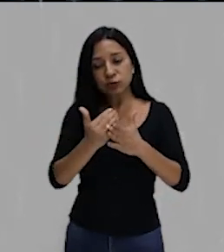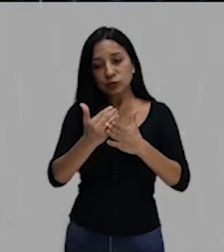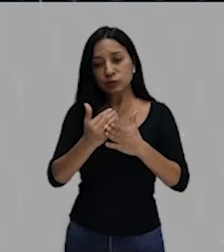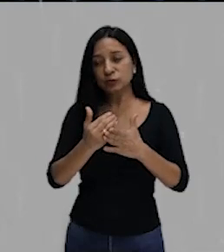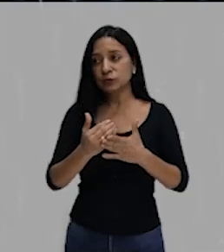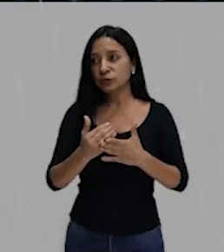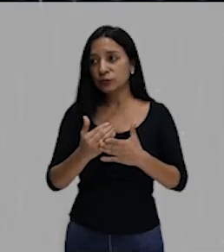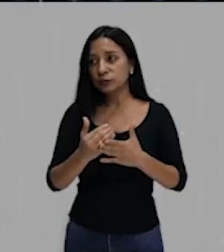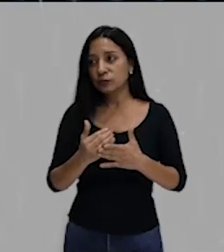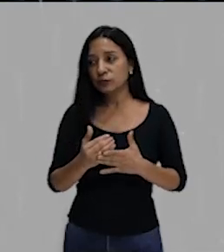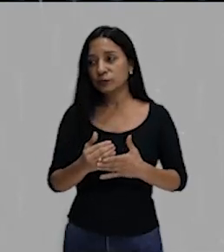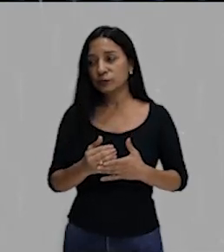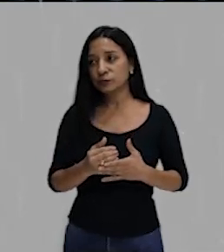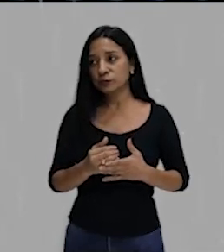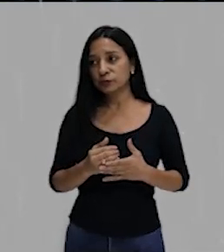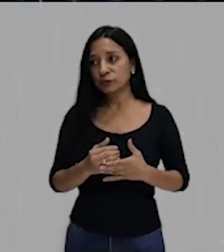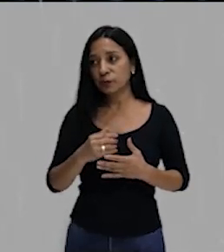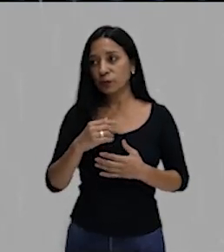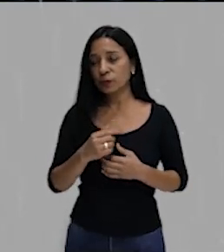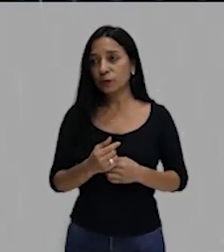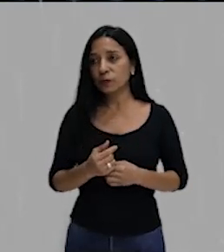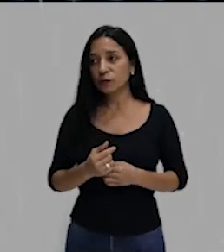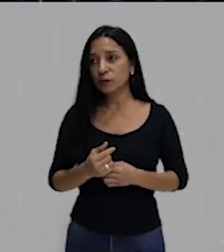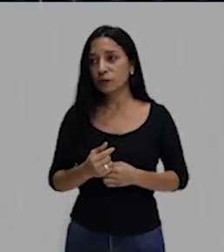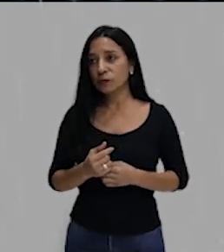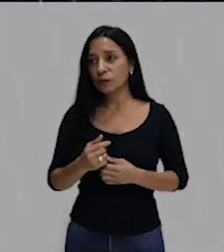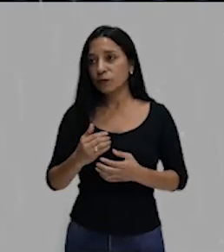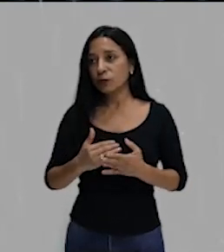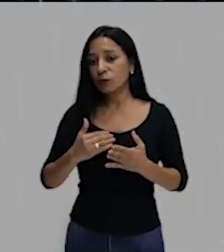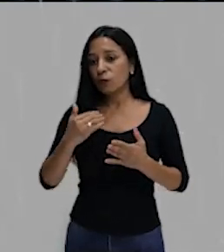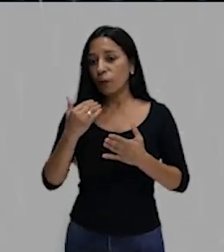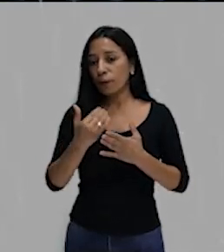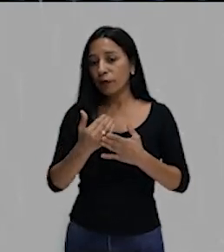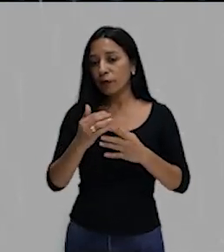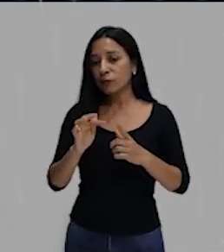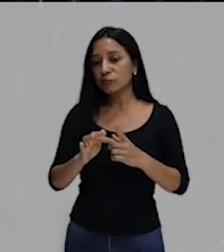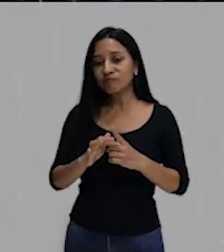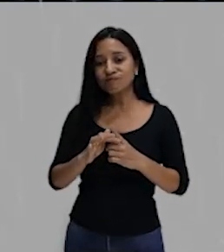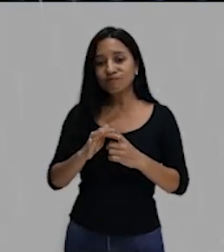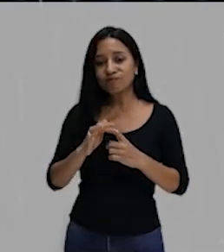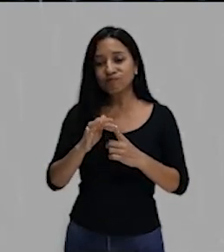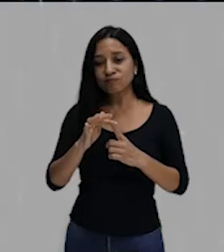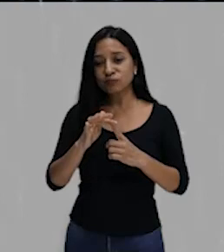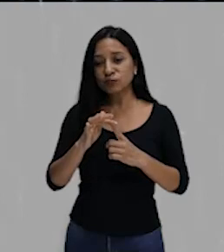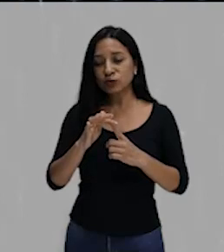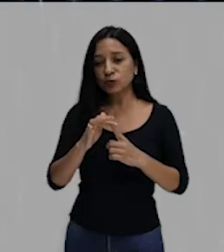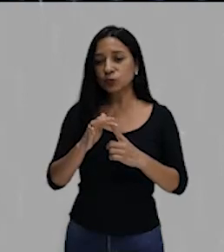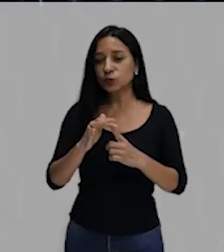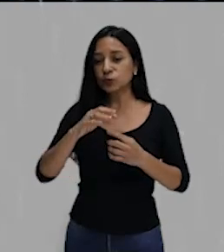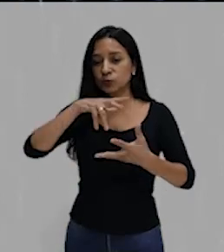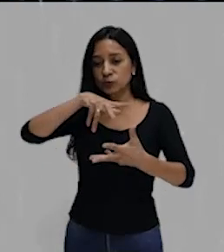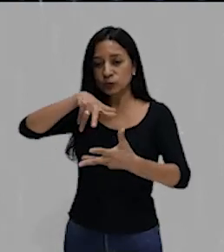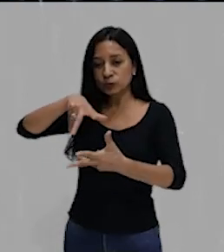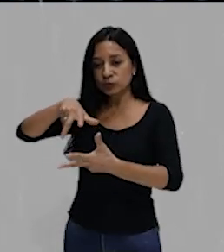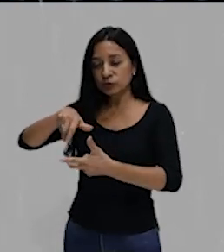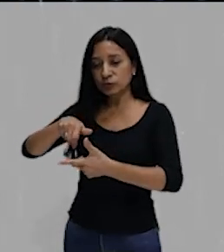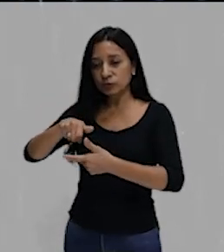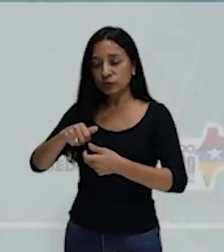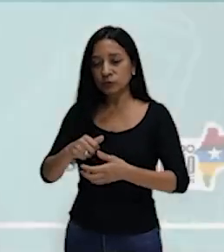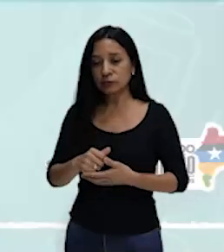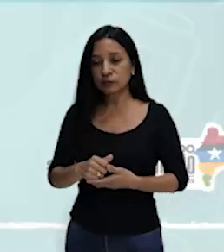que a gente tem ali um aumento na temperatura média do nosso planeta. E aí uma